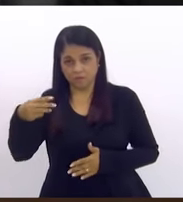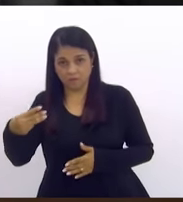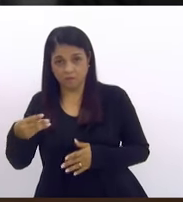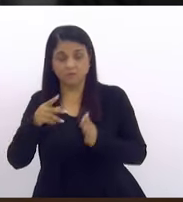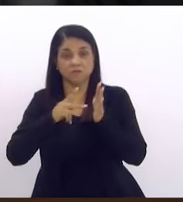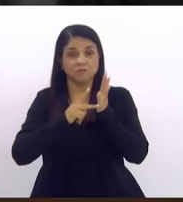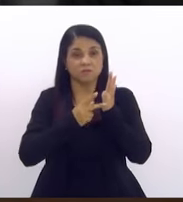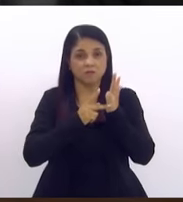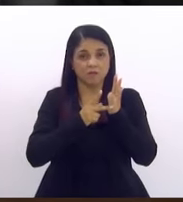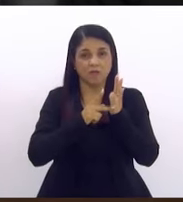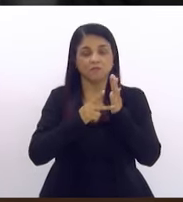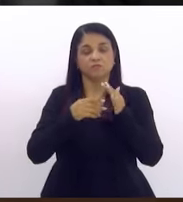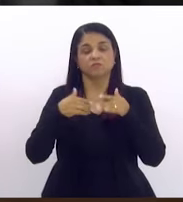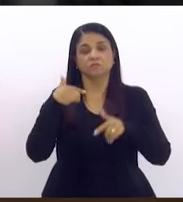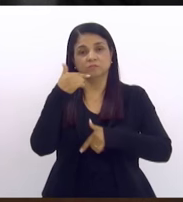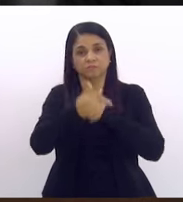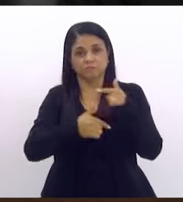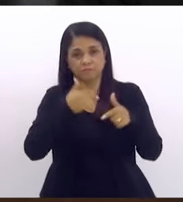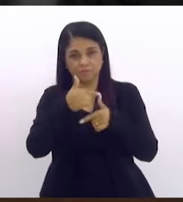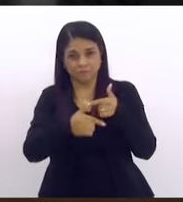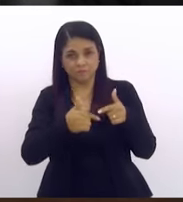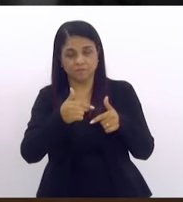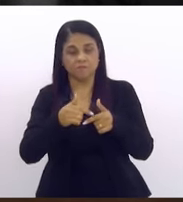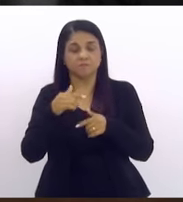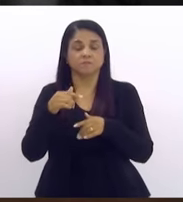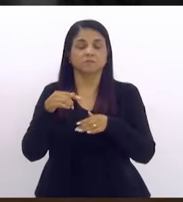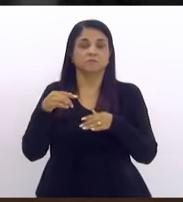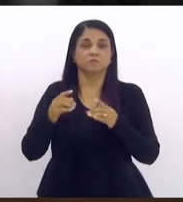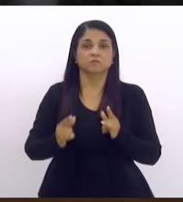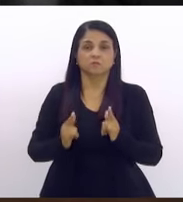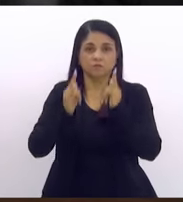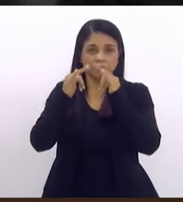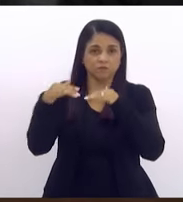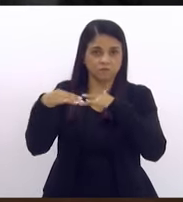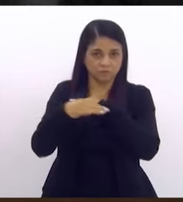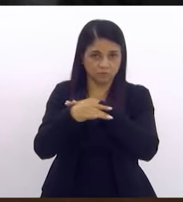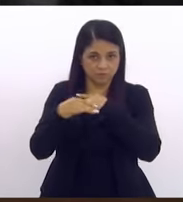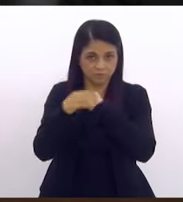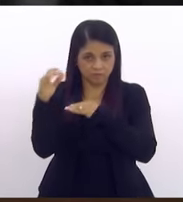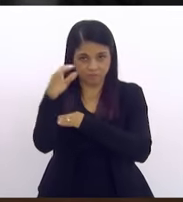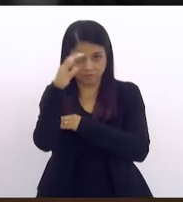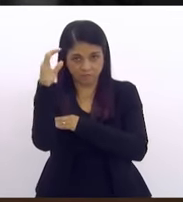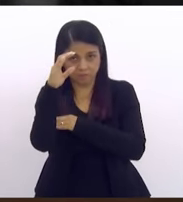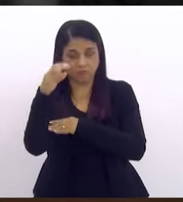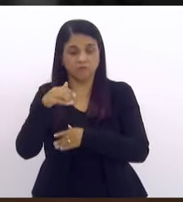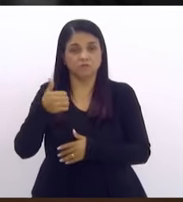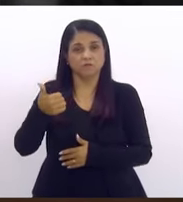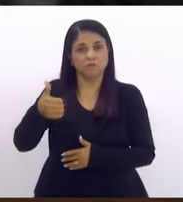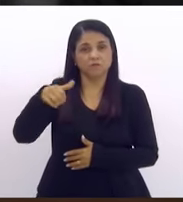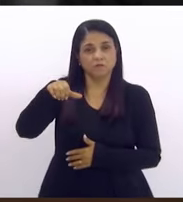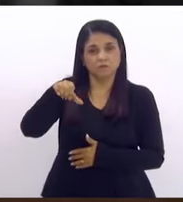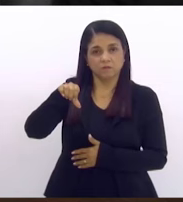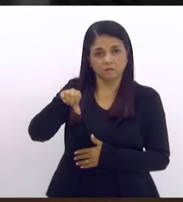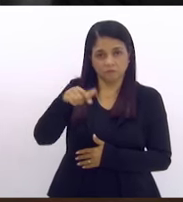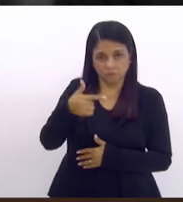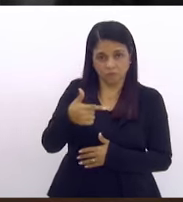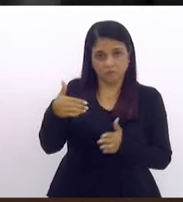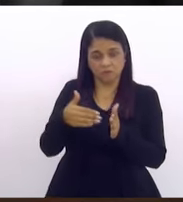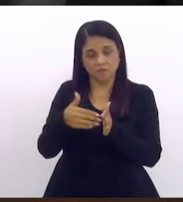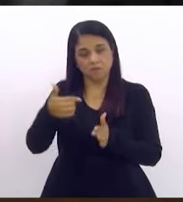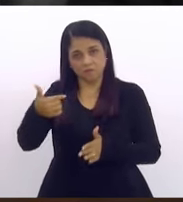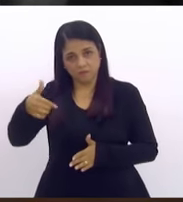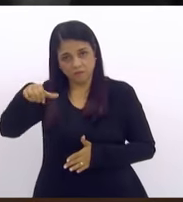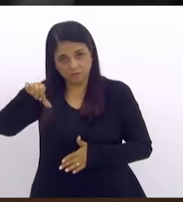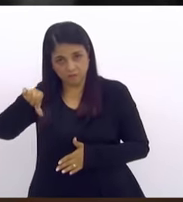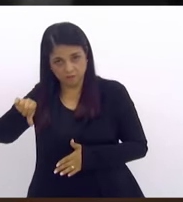Empregados de edifício de Niterói de 90 a 93 essa advocacia de classe é bastante coerente com sua